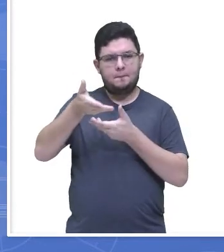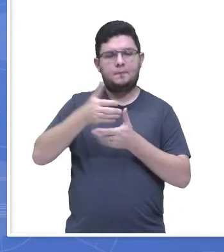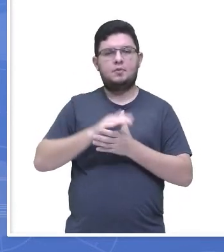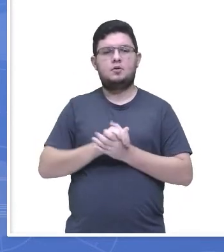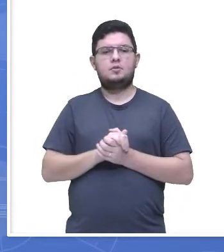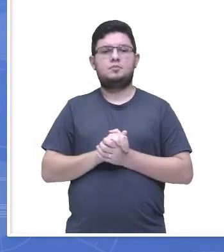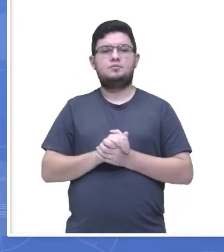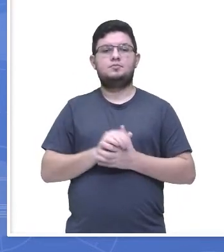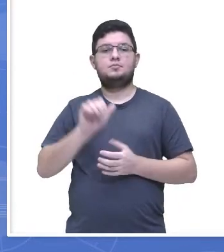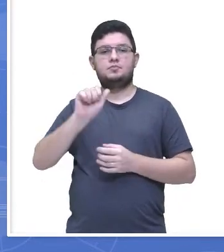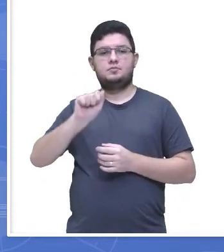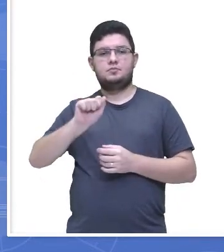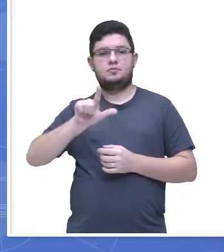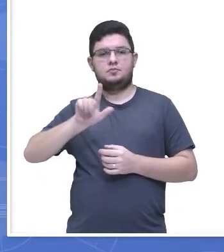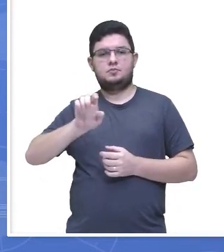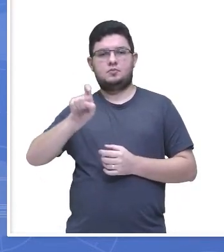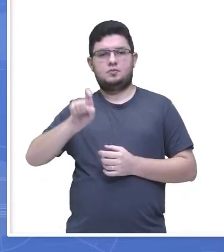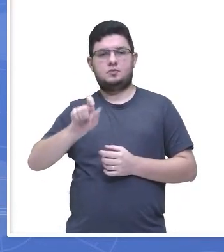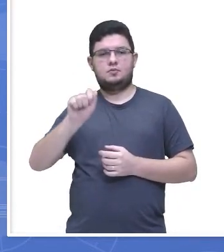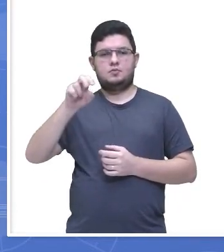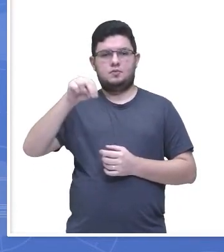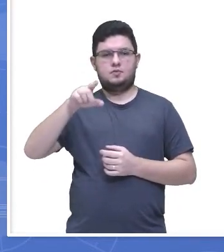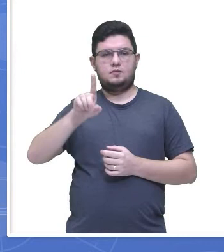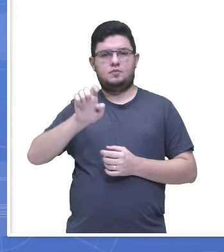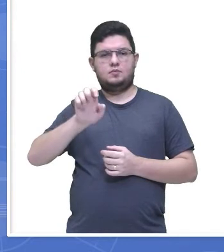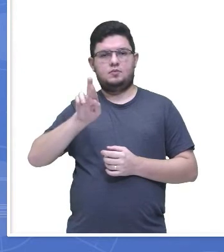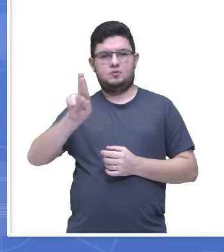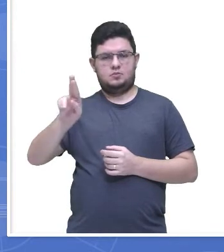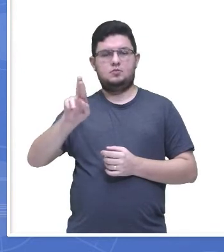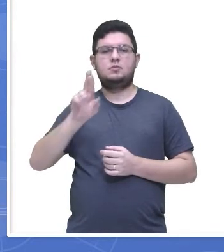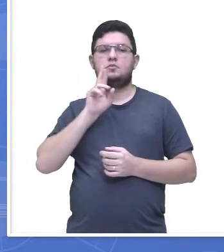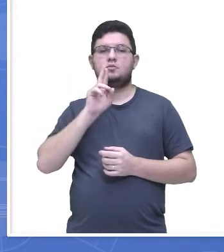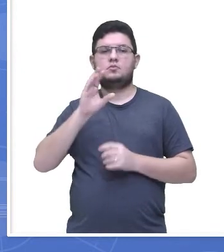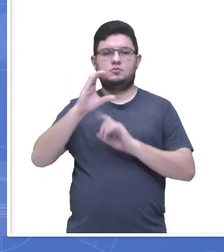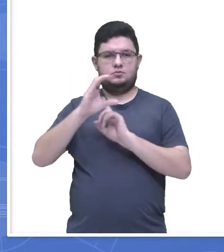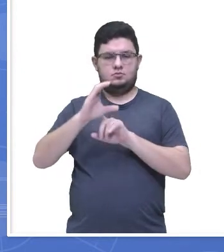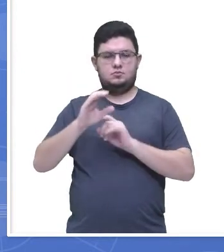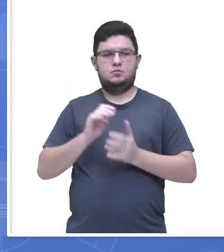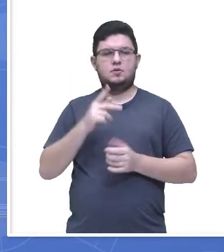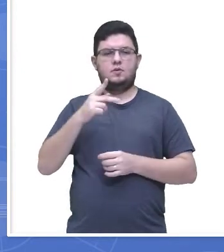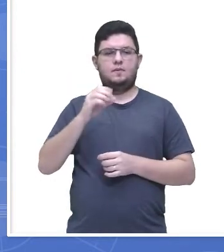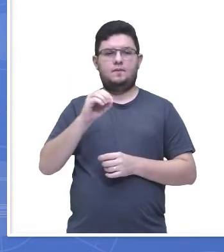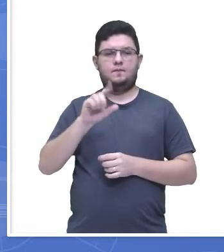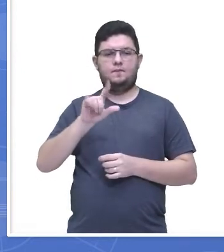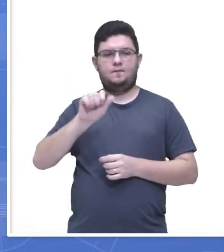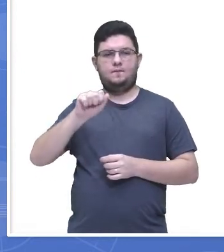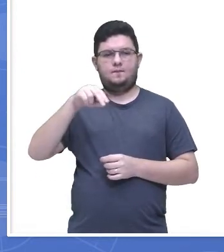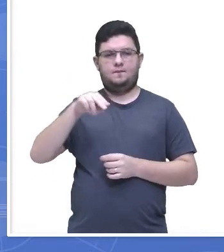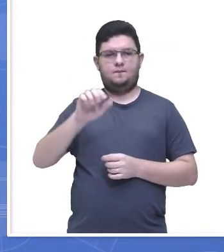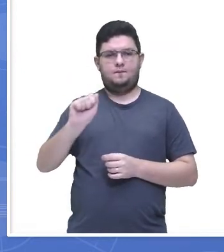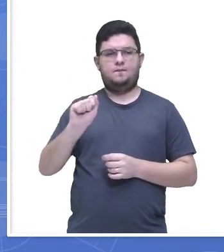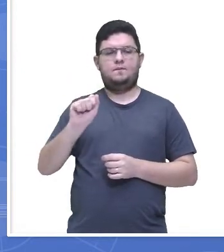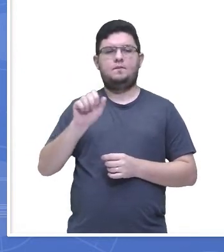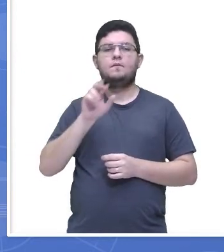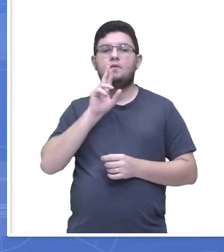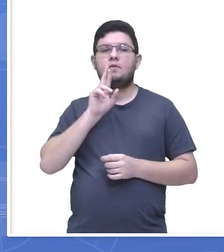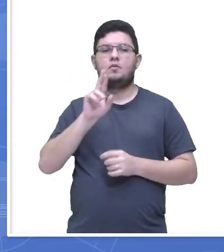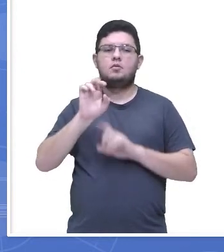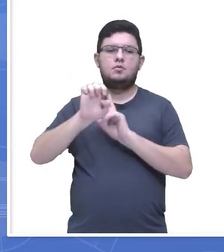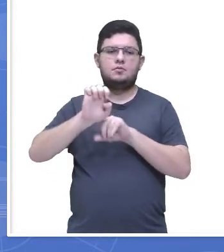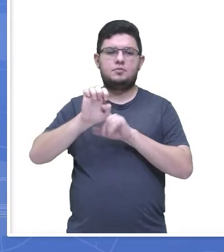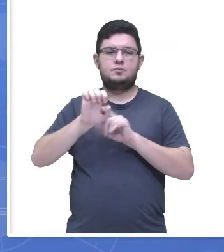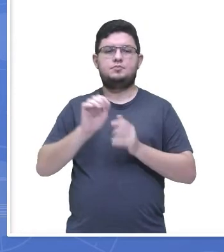olha, anotamos. É uma temperatura inicial de 22 graus Celsius. Então, temperatura inicial, 22